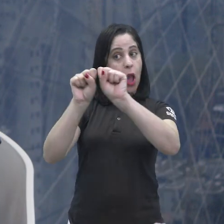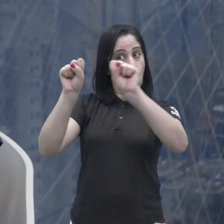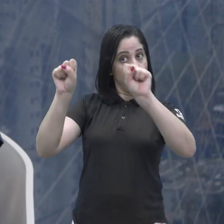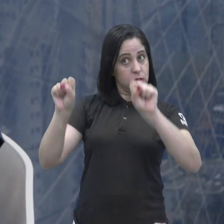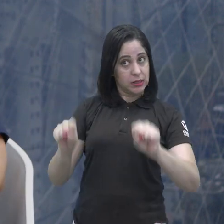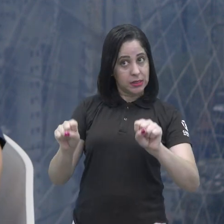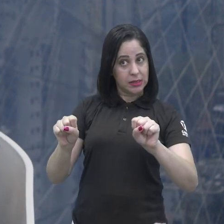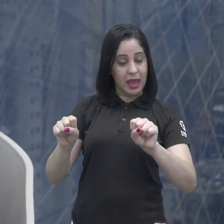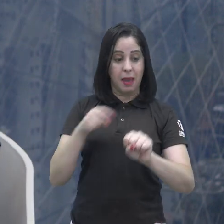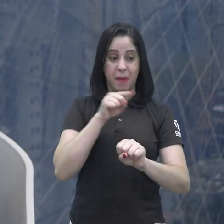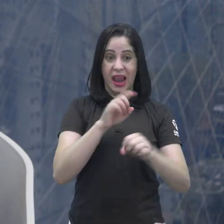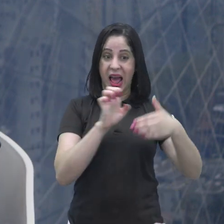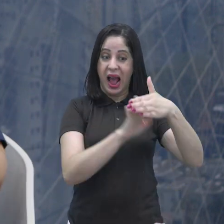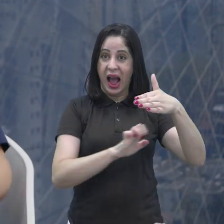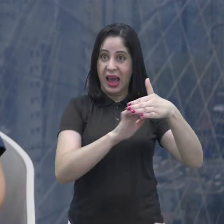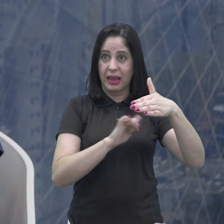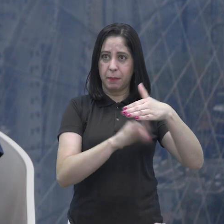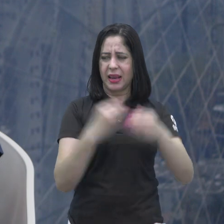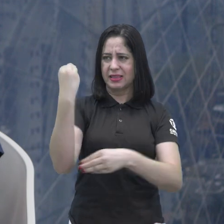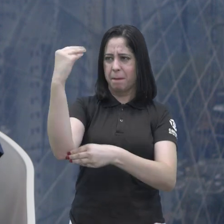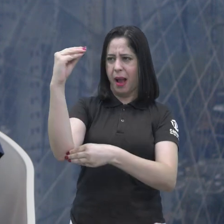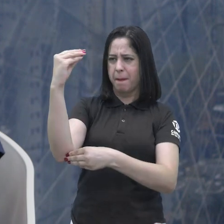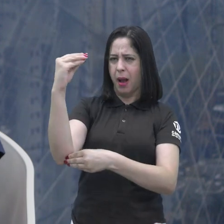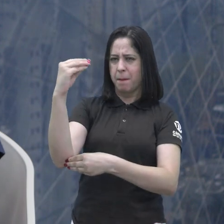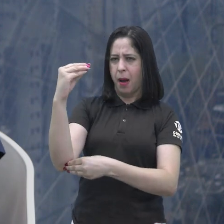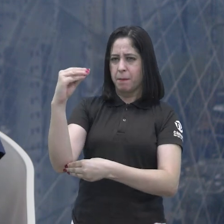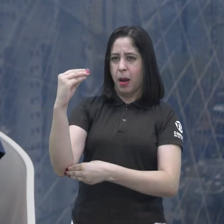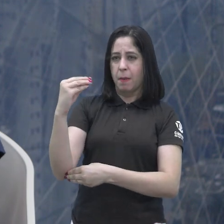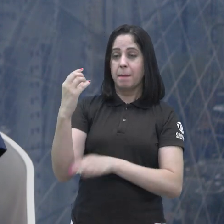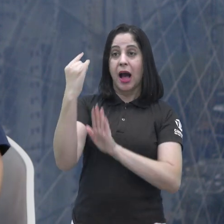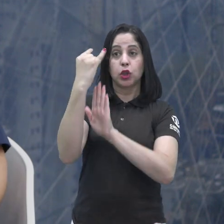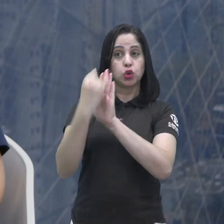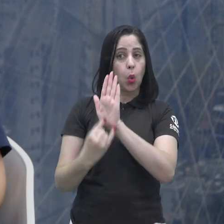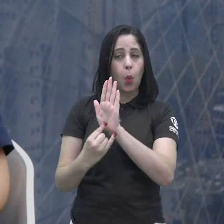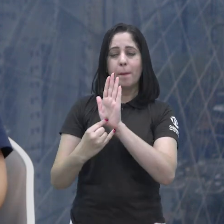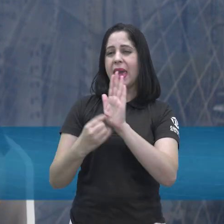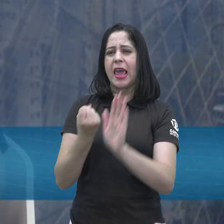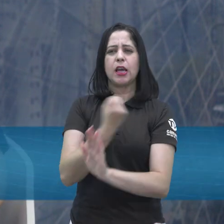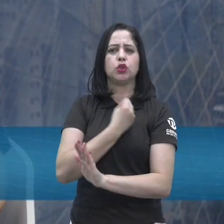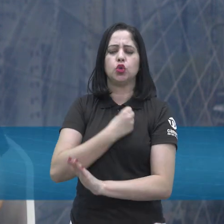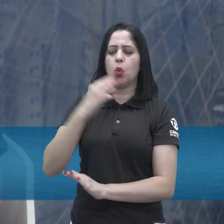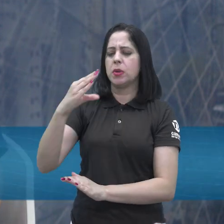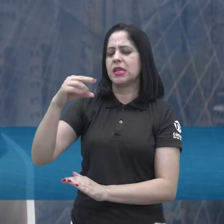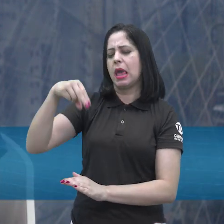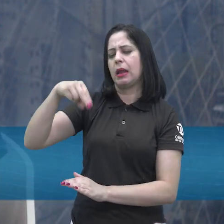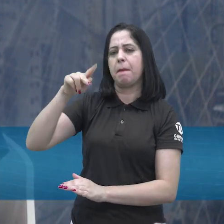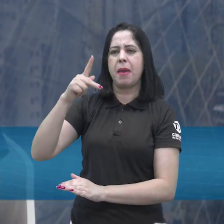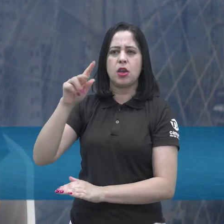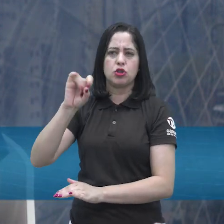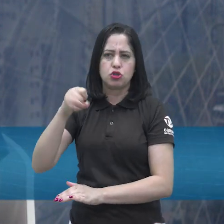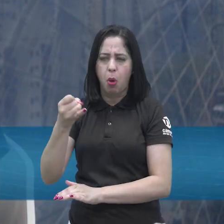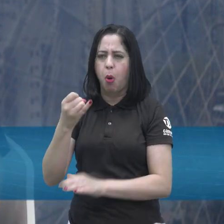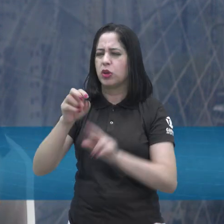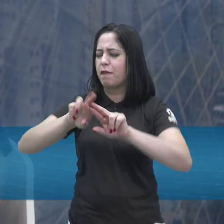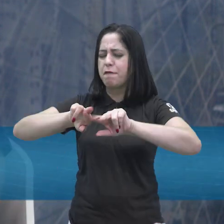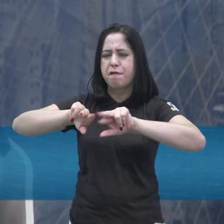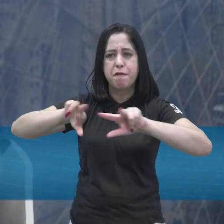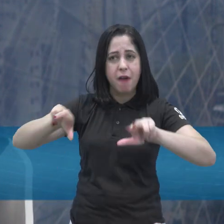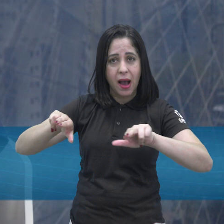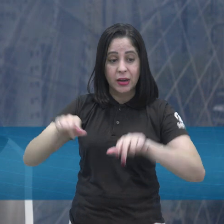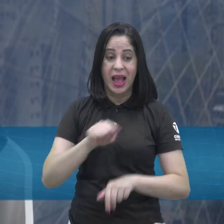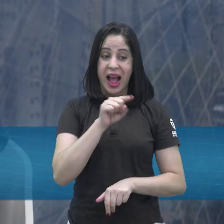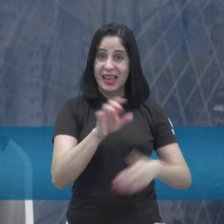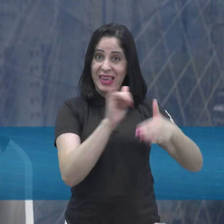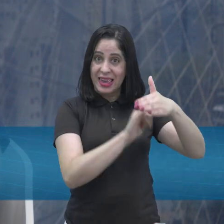uma plataforma em que essa empresa ela faz toda a parte da formalização, só que ela não passa pelos processos das demais. Ela pode ter